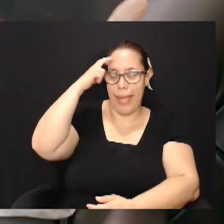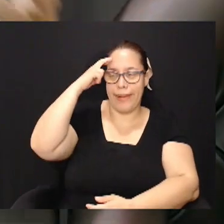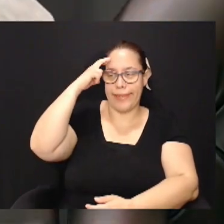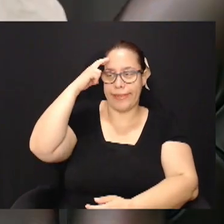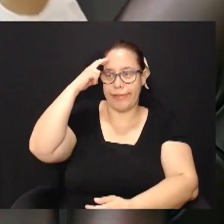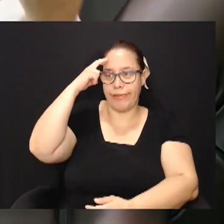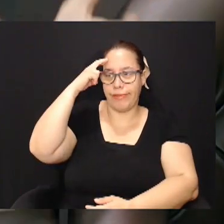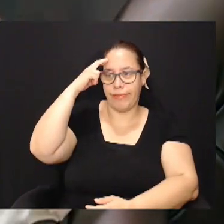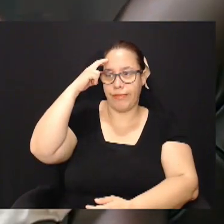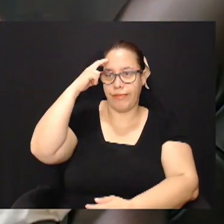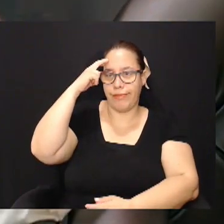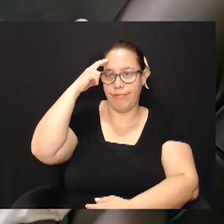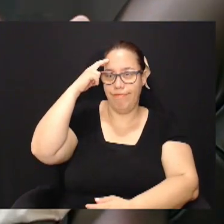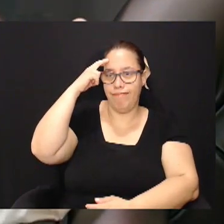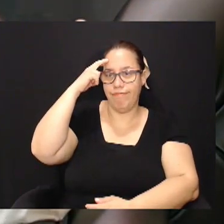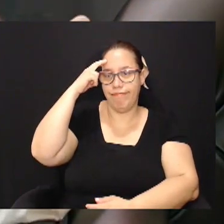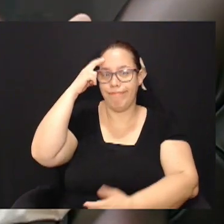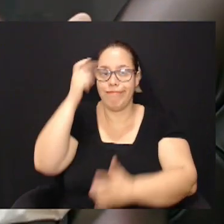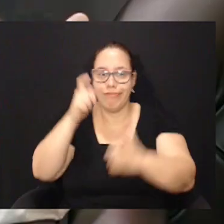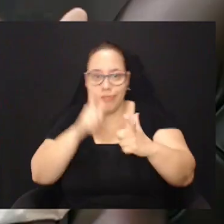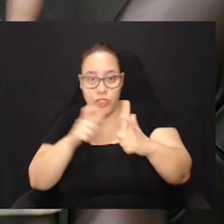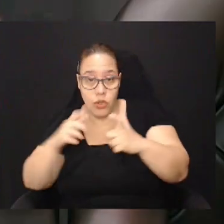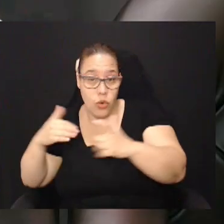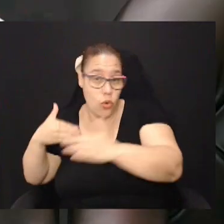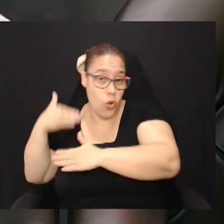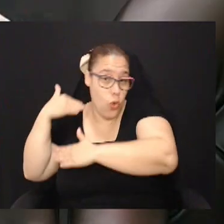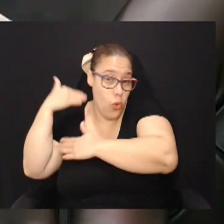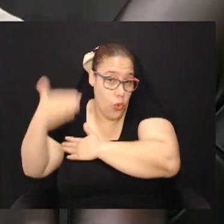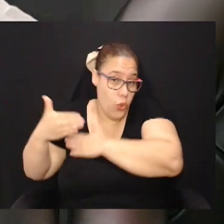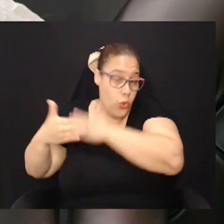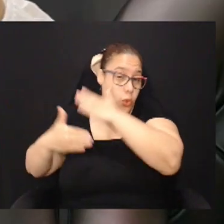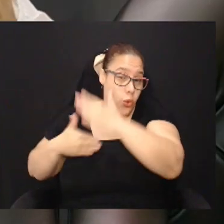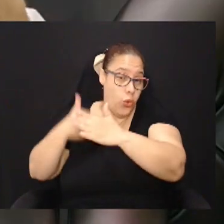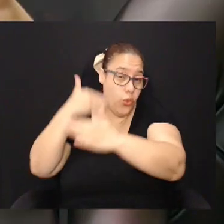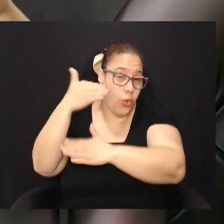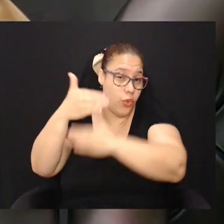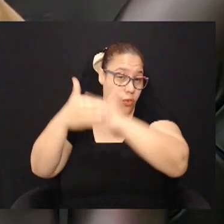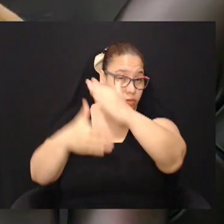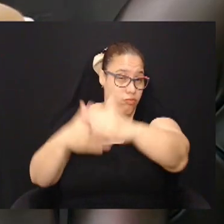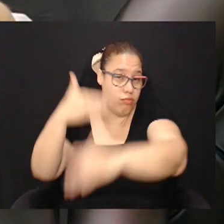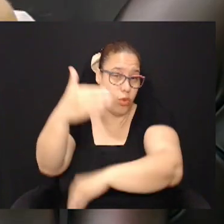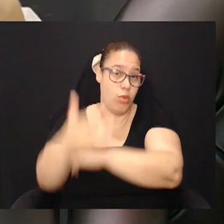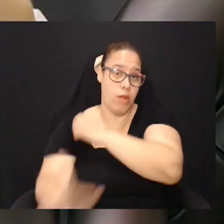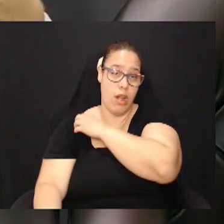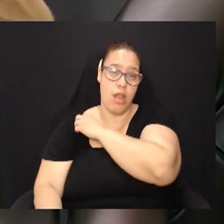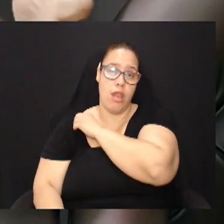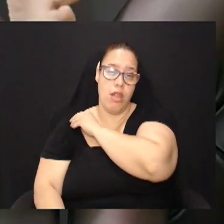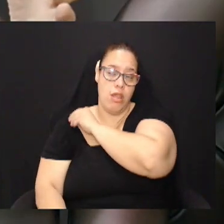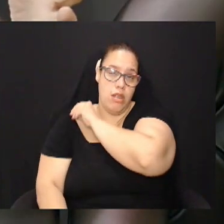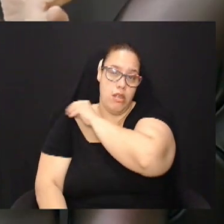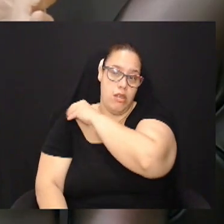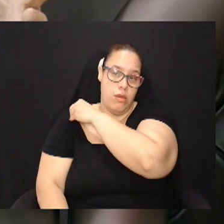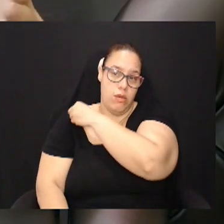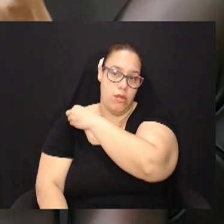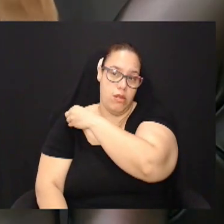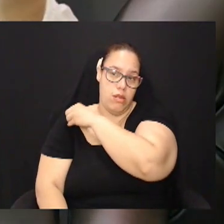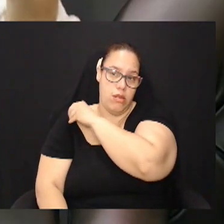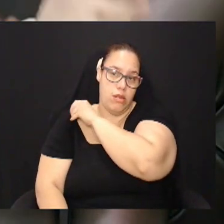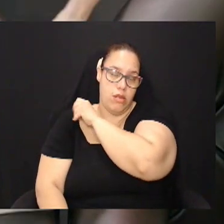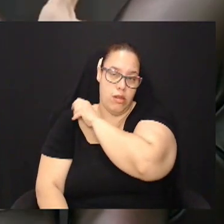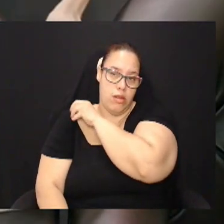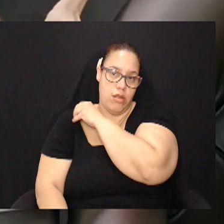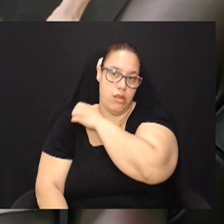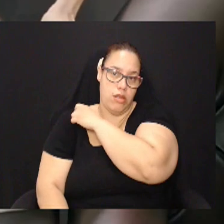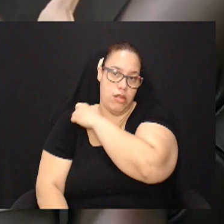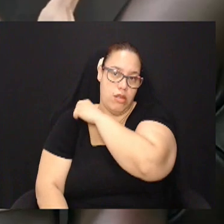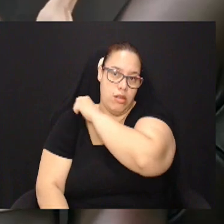né? Da onde nós viemos. Né? Então, assim, eu sempre falo, né, a arte, ela tem que